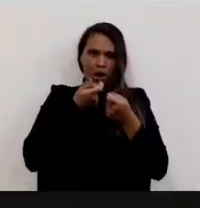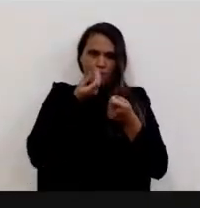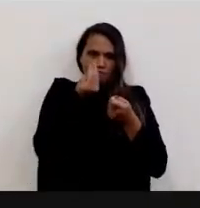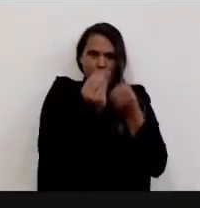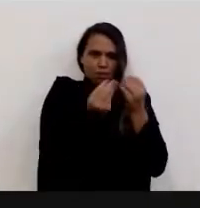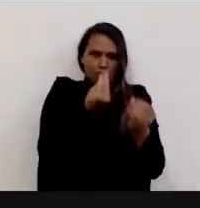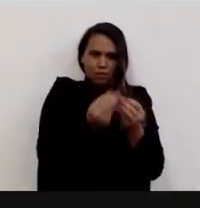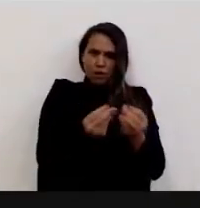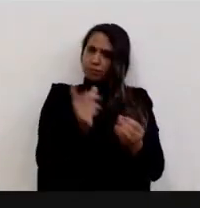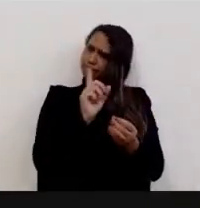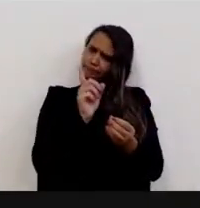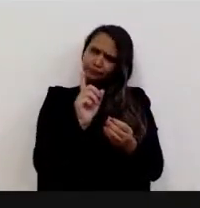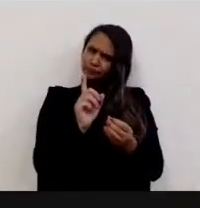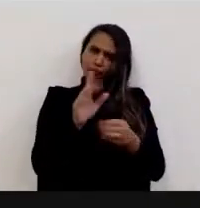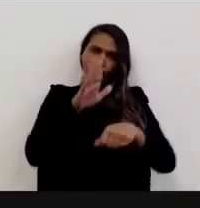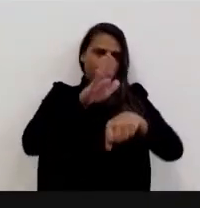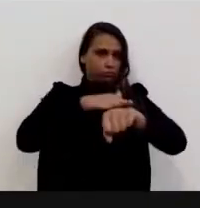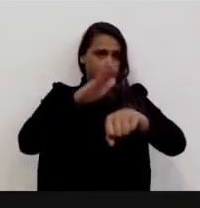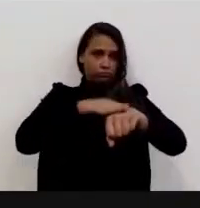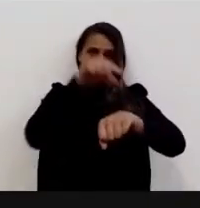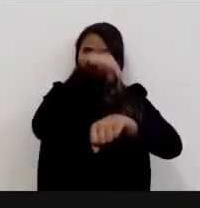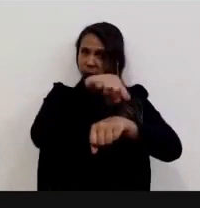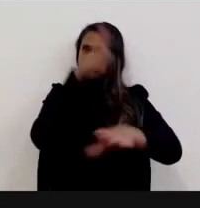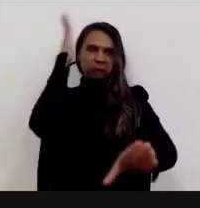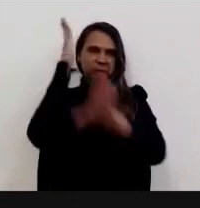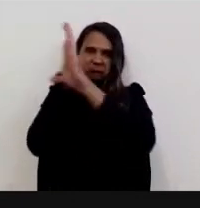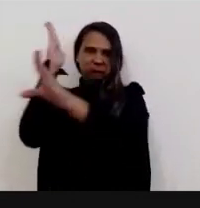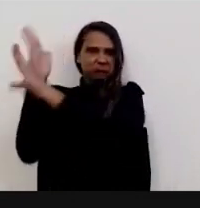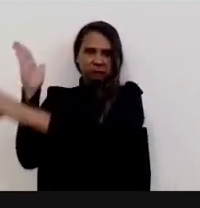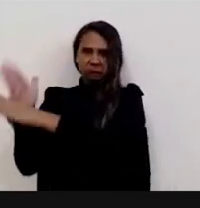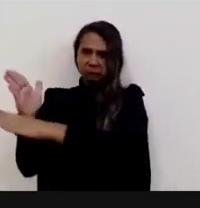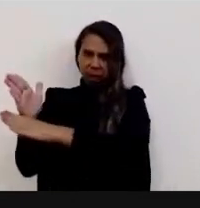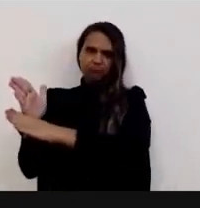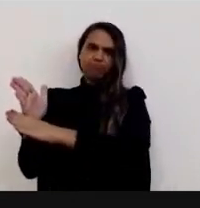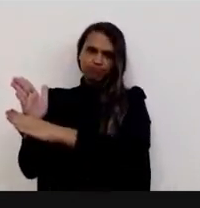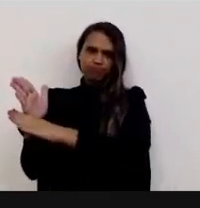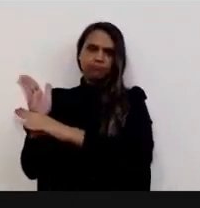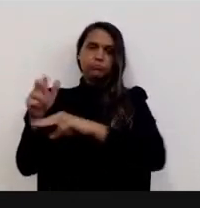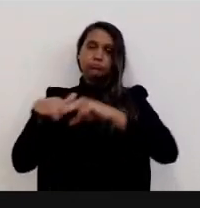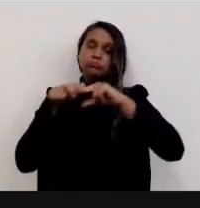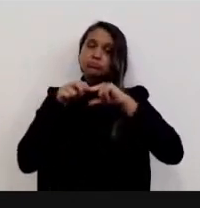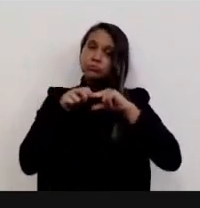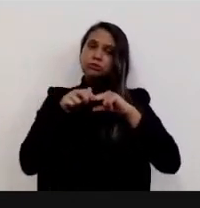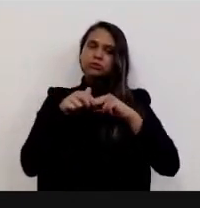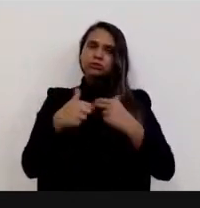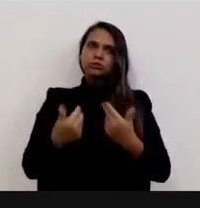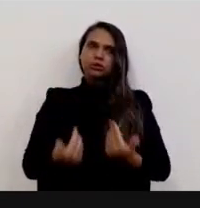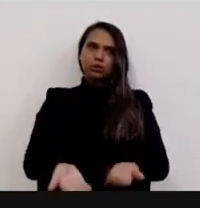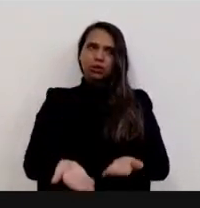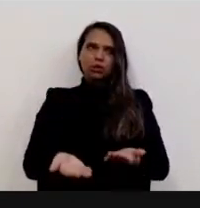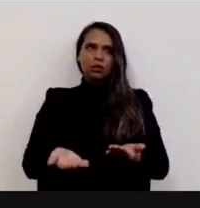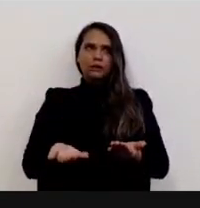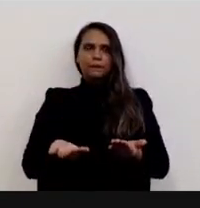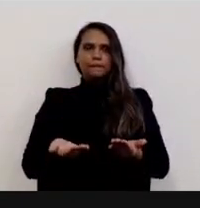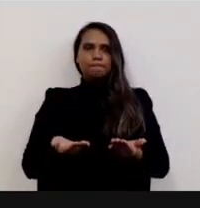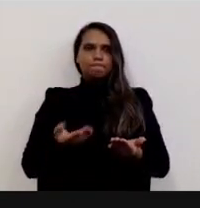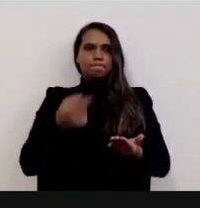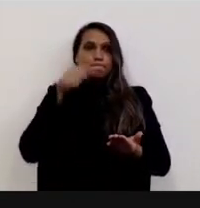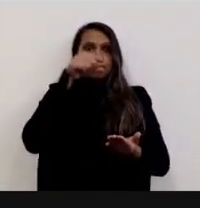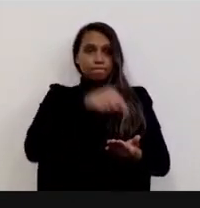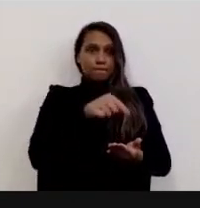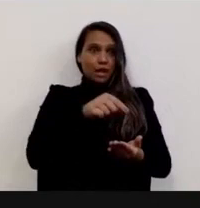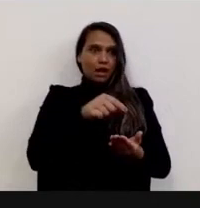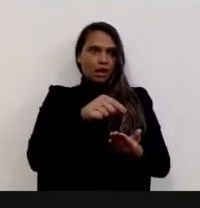diga que é uma anomalia para que ele possa detectar. Então, assim, o algoritmo